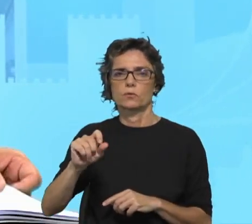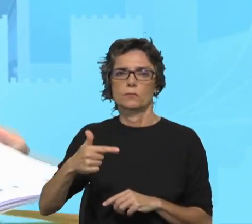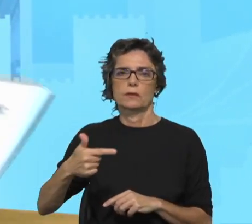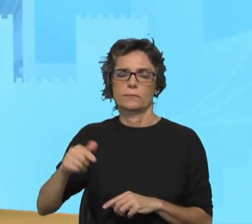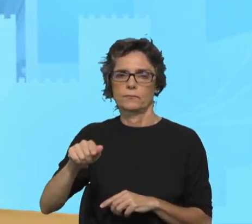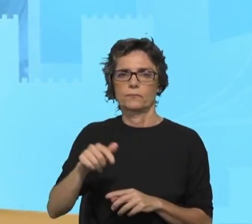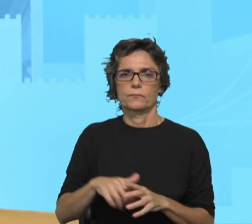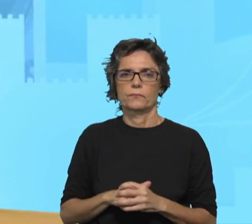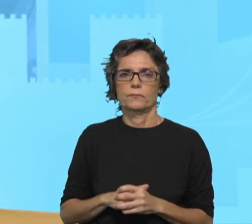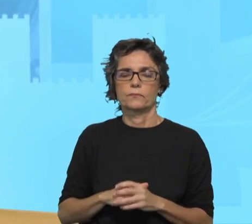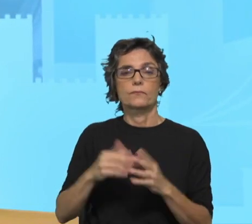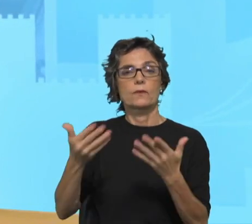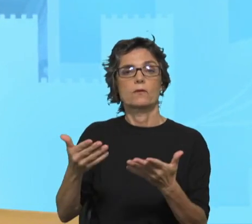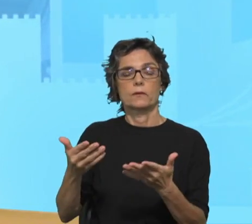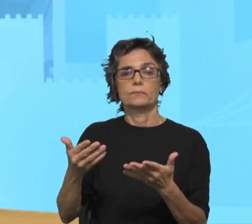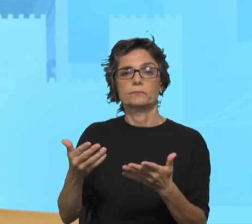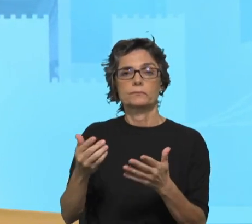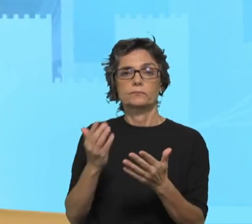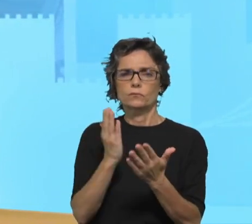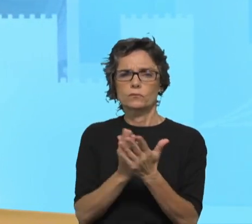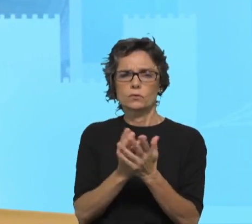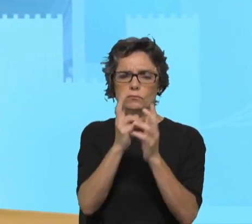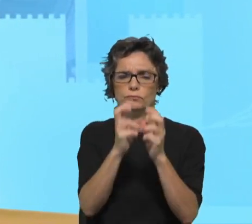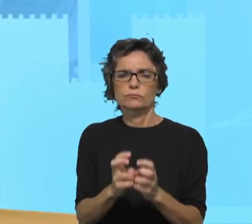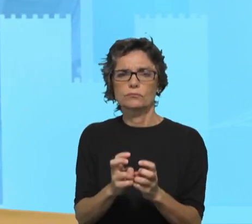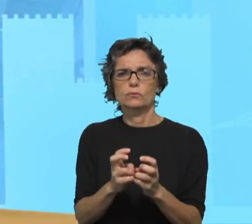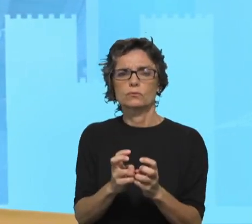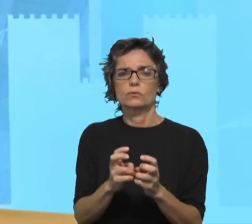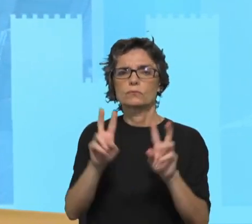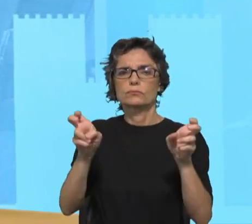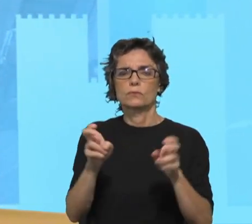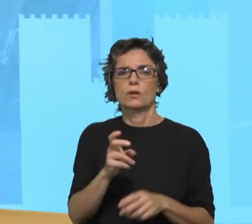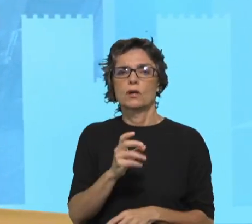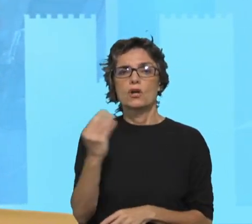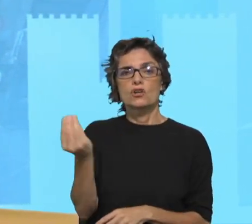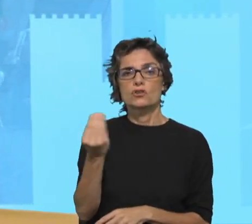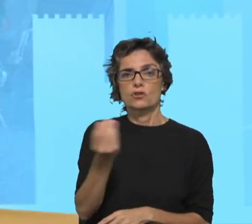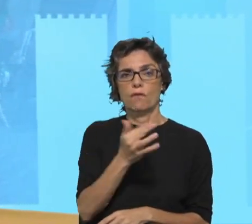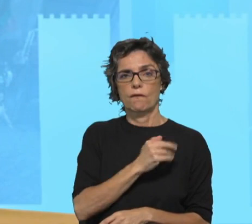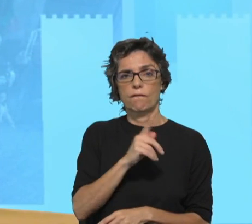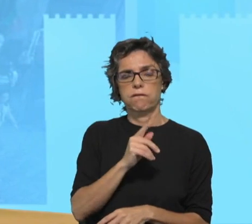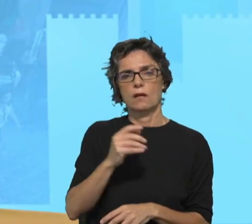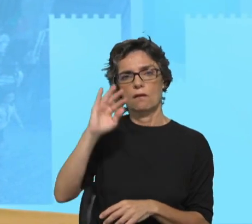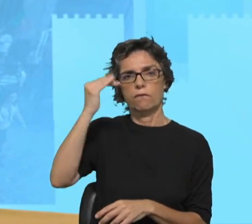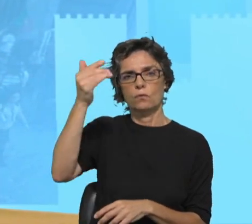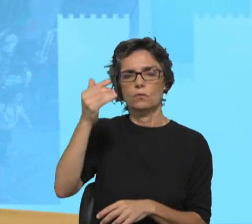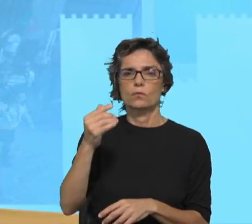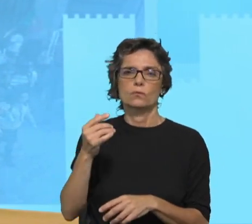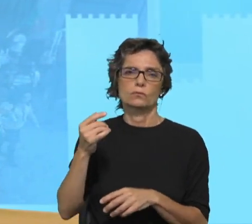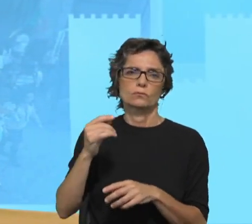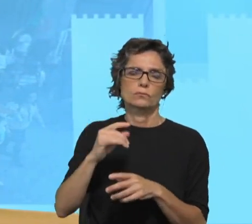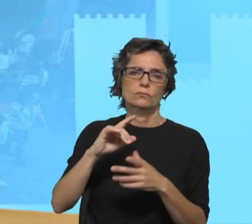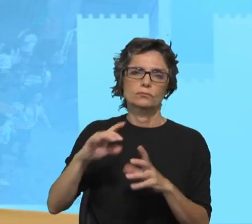agência.eclésia.pt. Destacamos agora o estudo Jovens, Fé e Futuro, desenvolvido pelo Centro de Estudos dos Povos e Culturas de